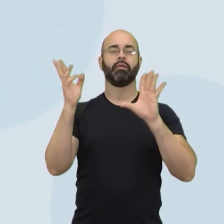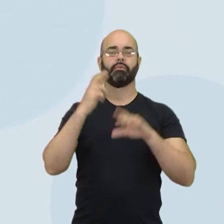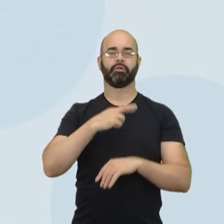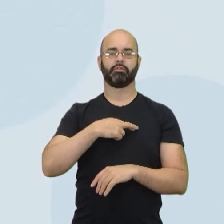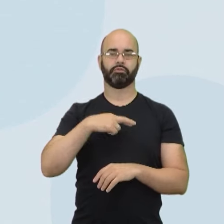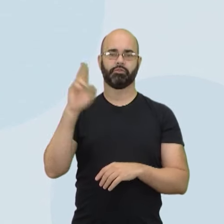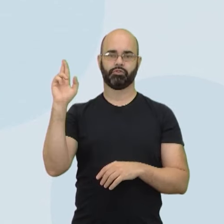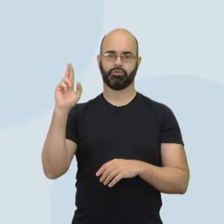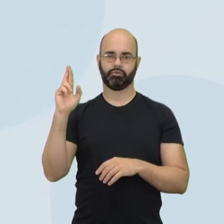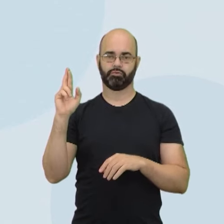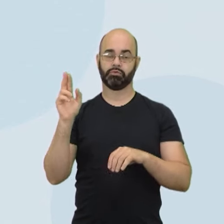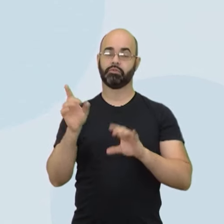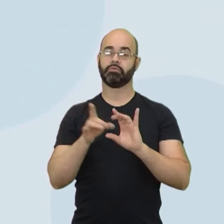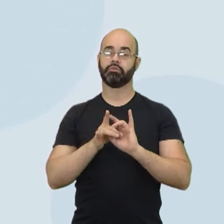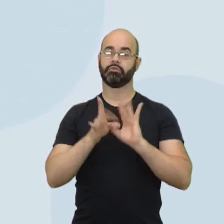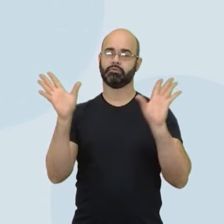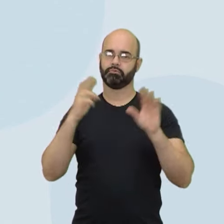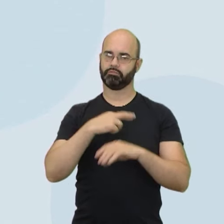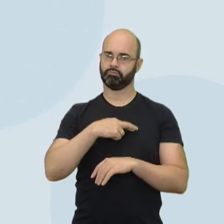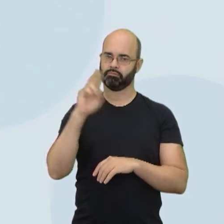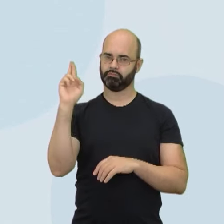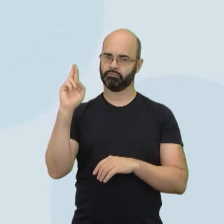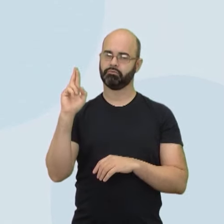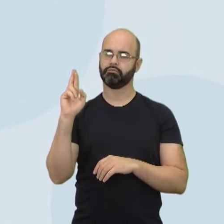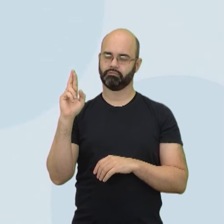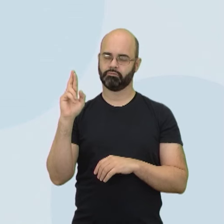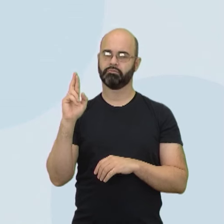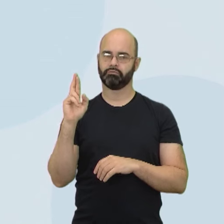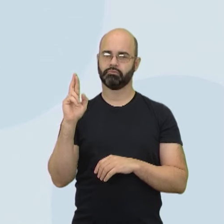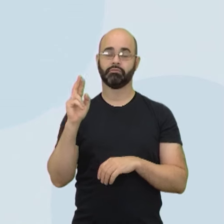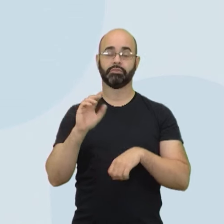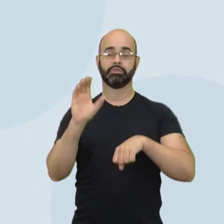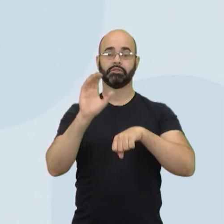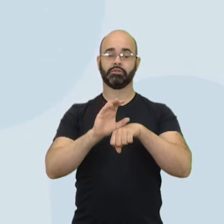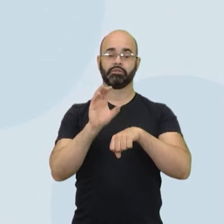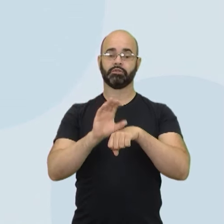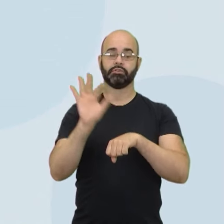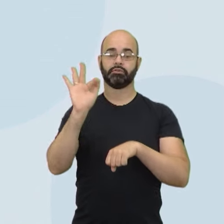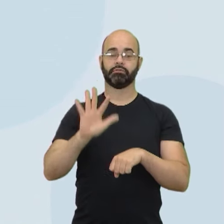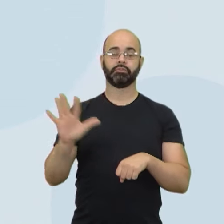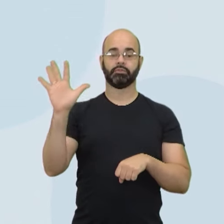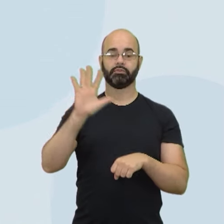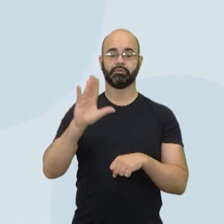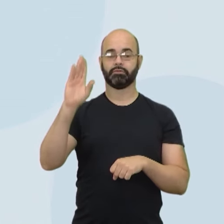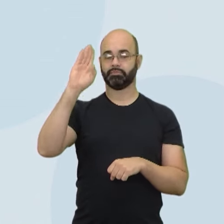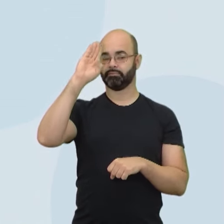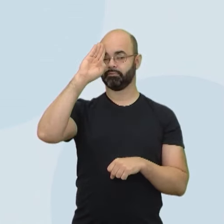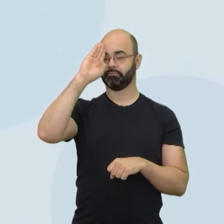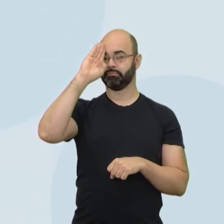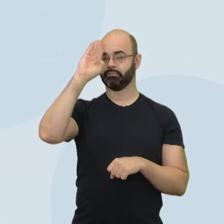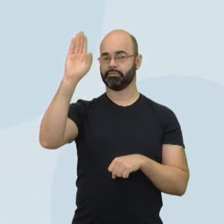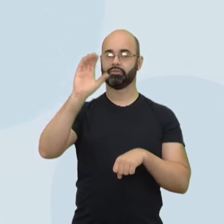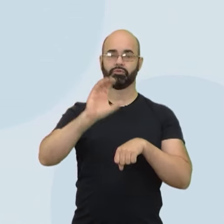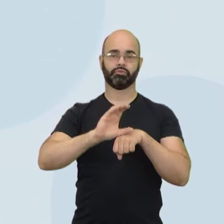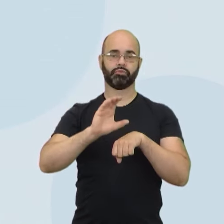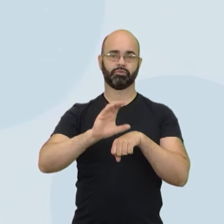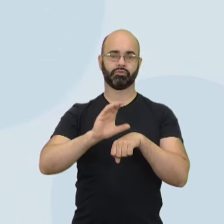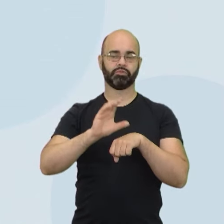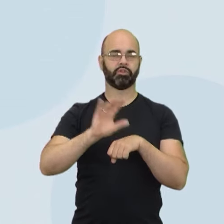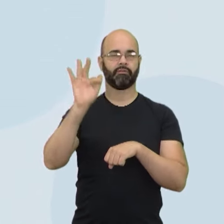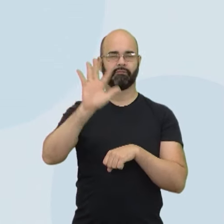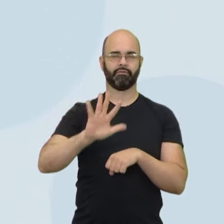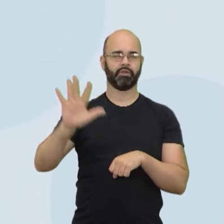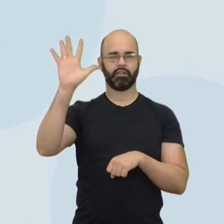no Brasil, hoje, nós temos liberdade de religião. E está na Constituição Federal, que é a carta mais importante, a lei mais importante